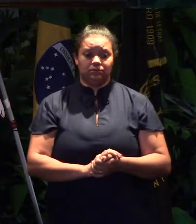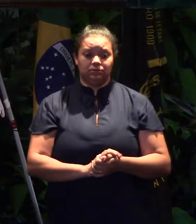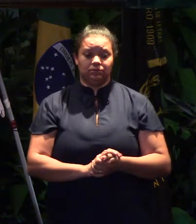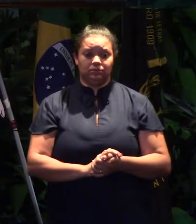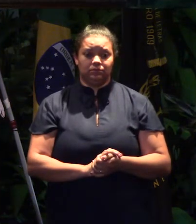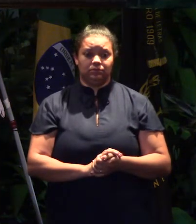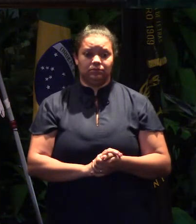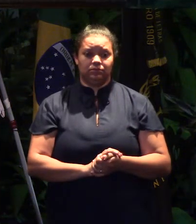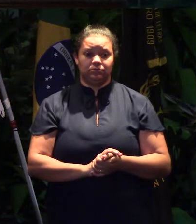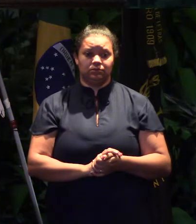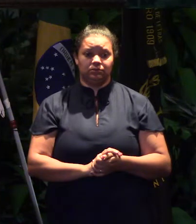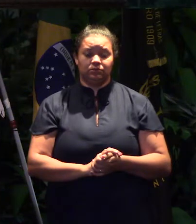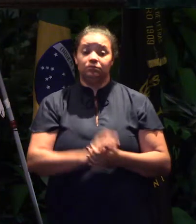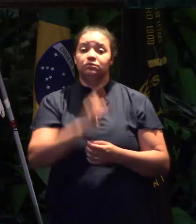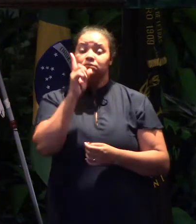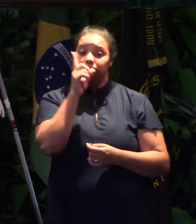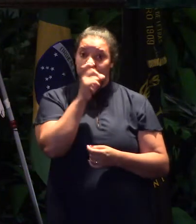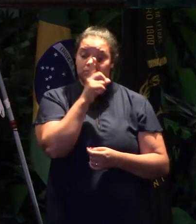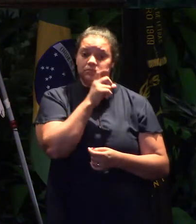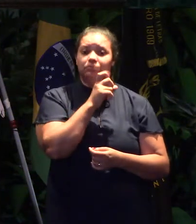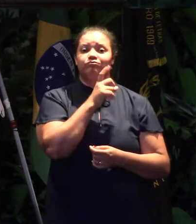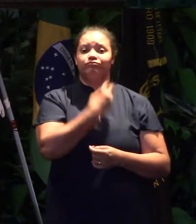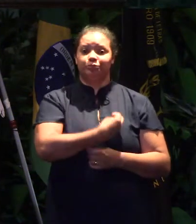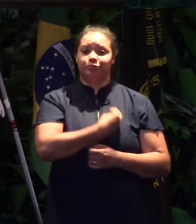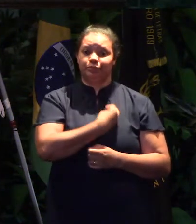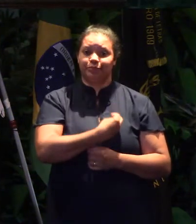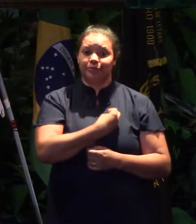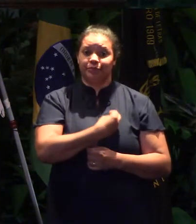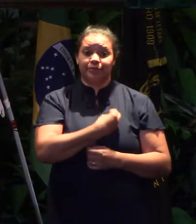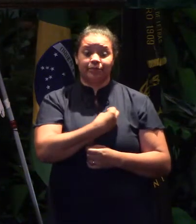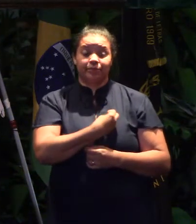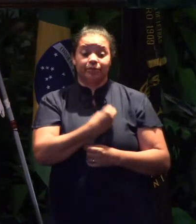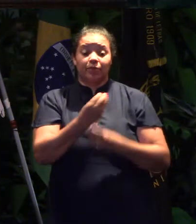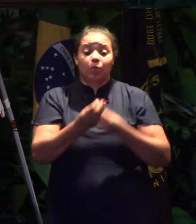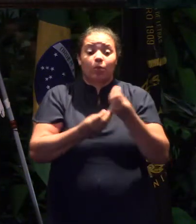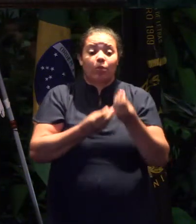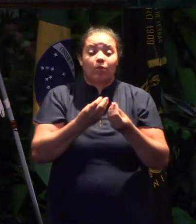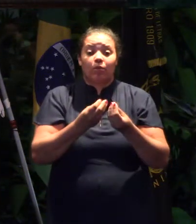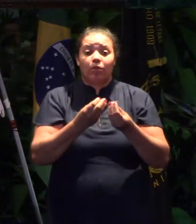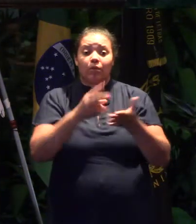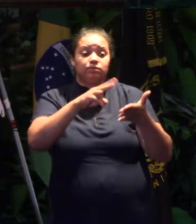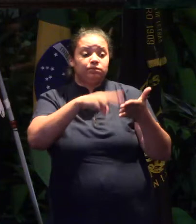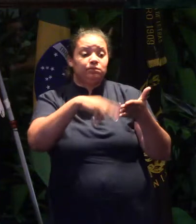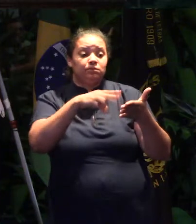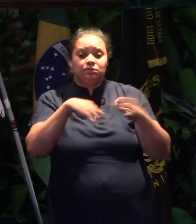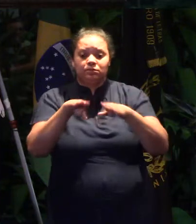podem se sentir diante da dificuldade de participar de uma comunidade de leitores em pé de igualdade com as demais